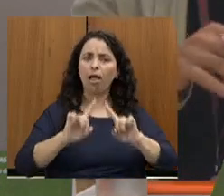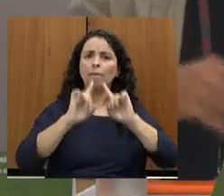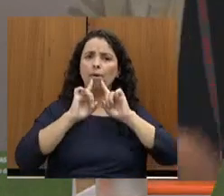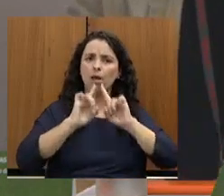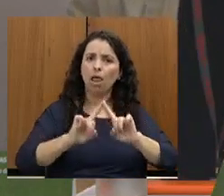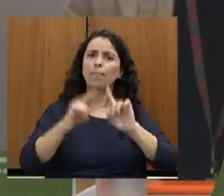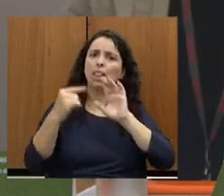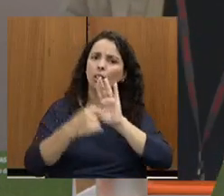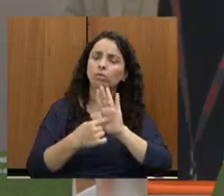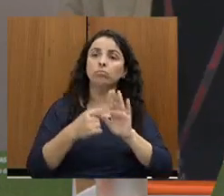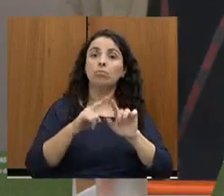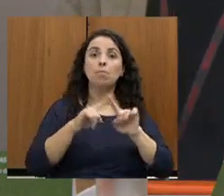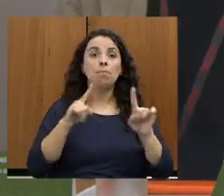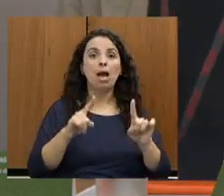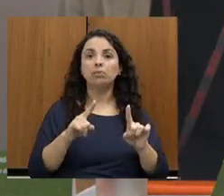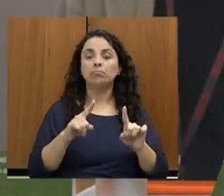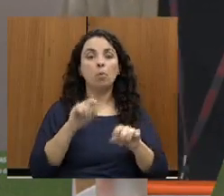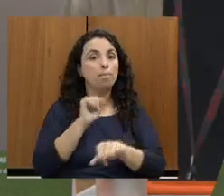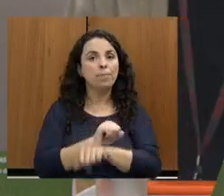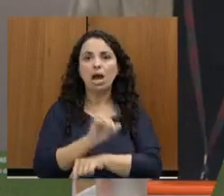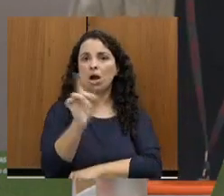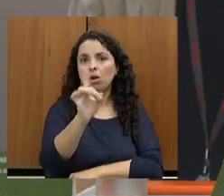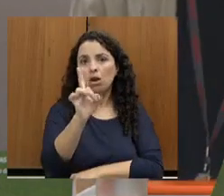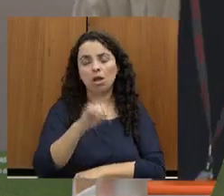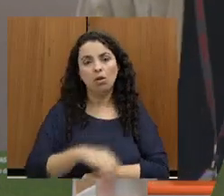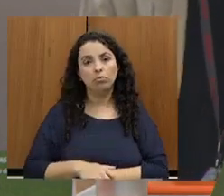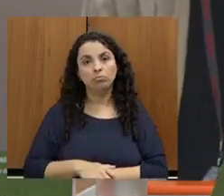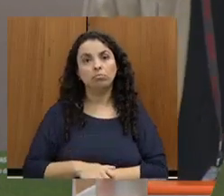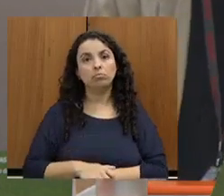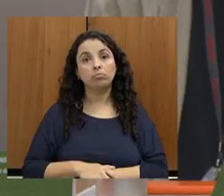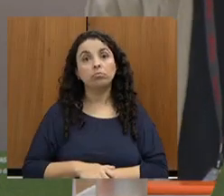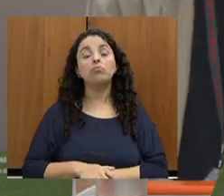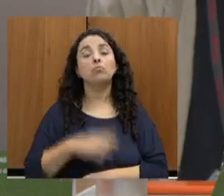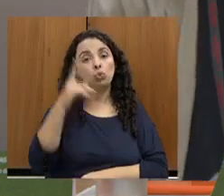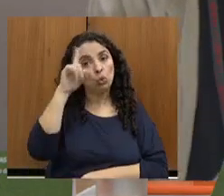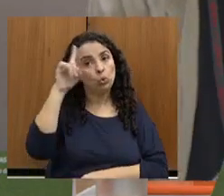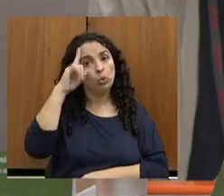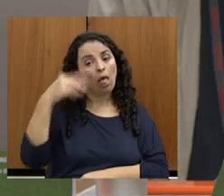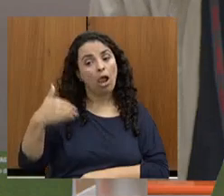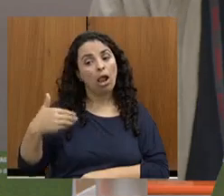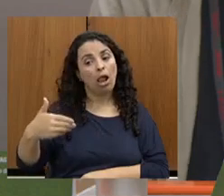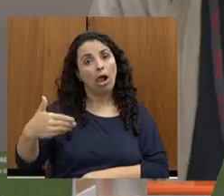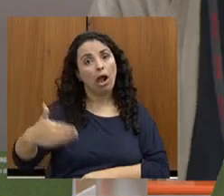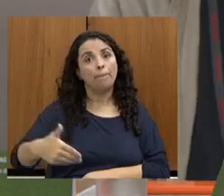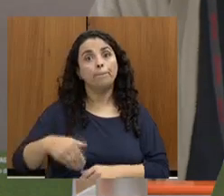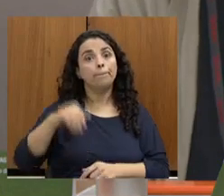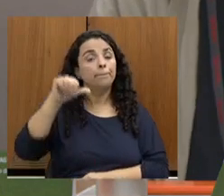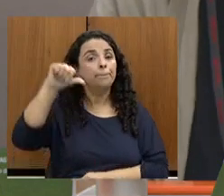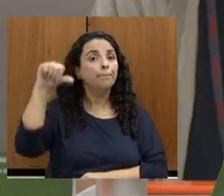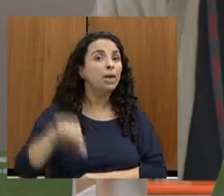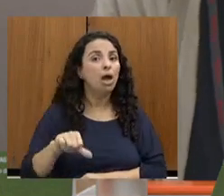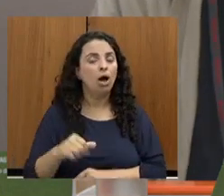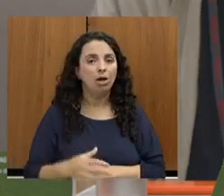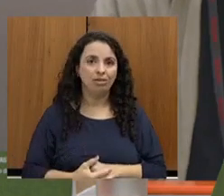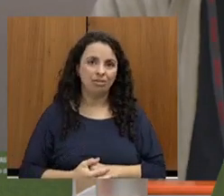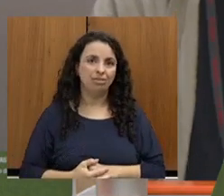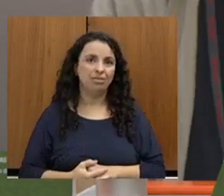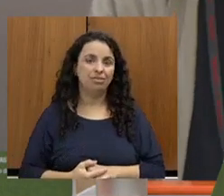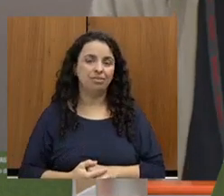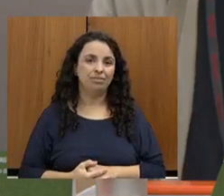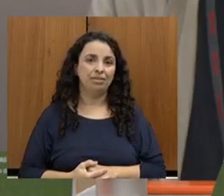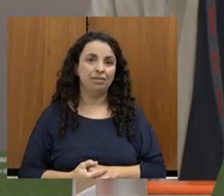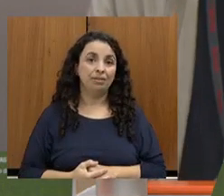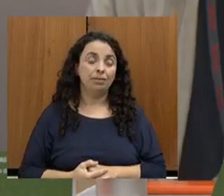eles foram se intensificando. E digo, parecem, porque verbalizar tudo o que acontecia foi se tornando